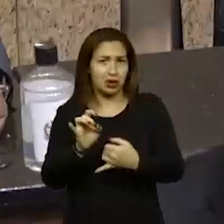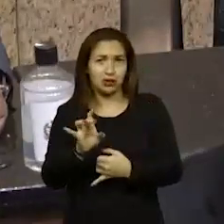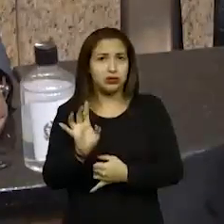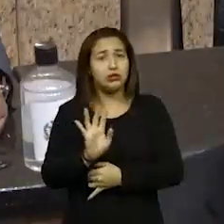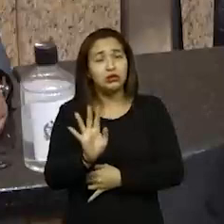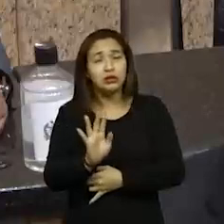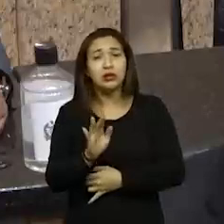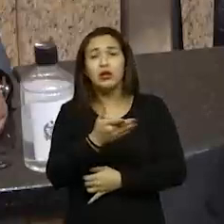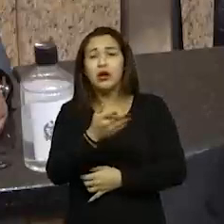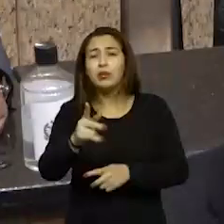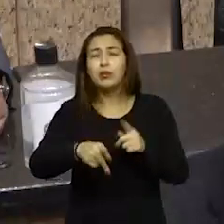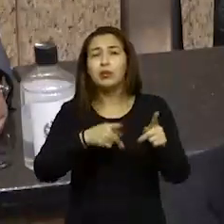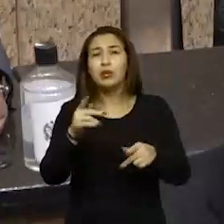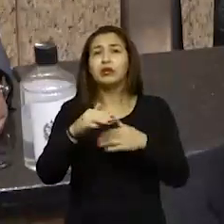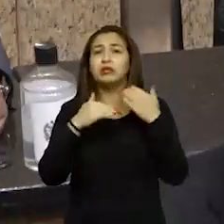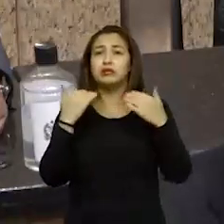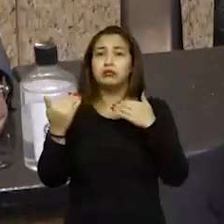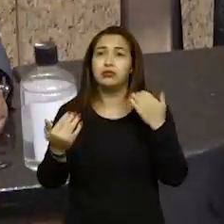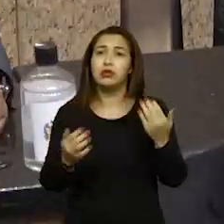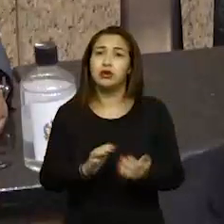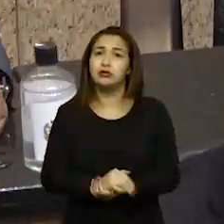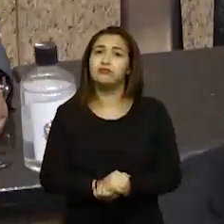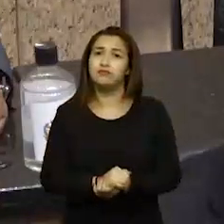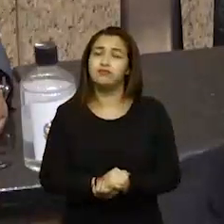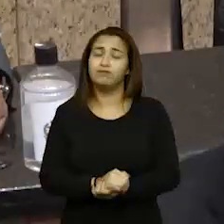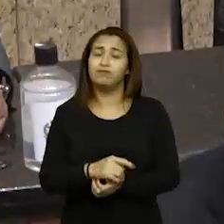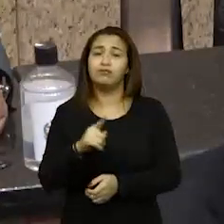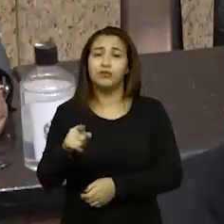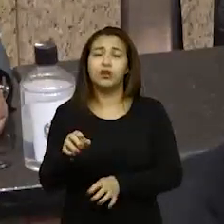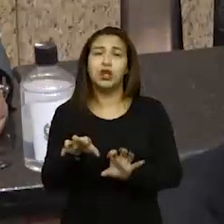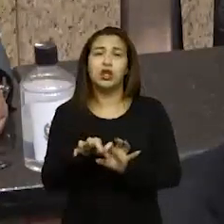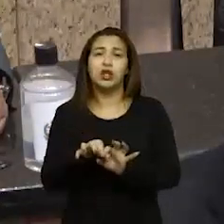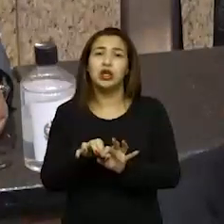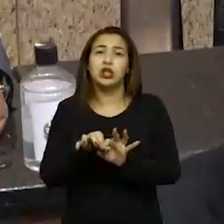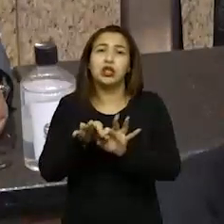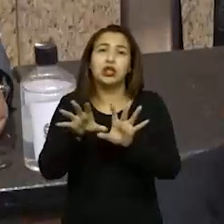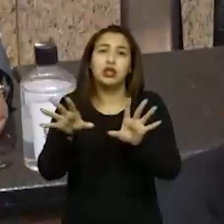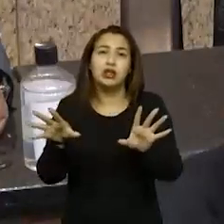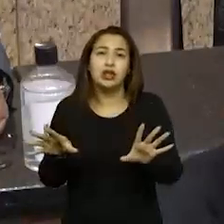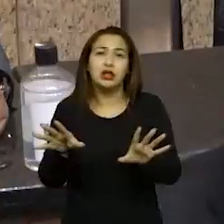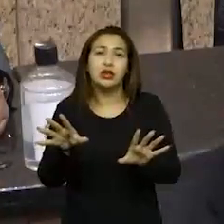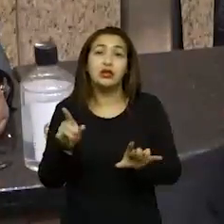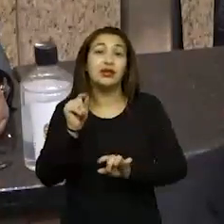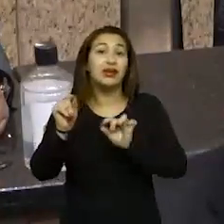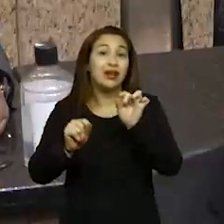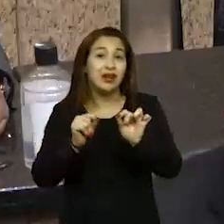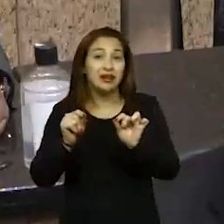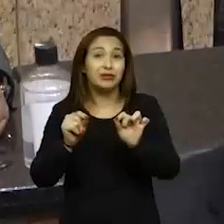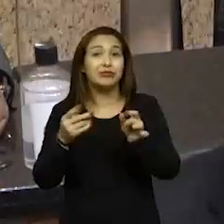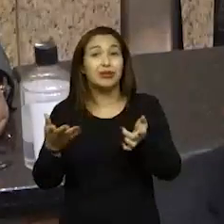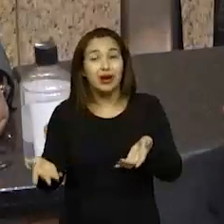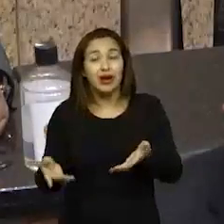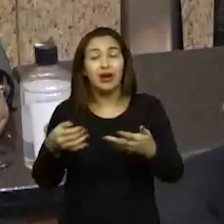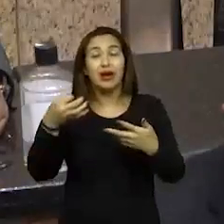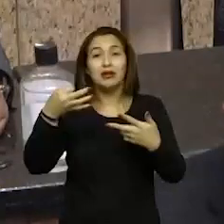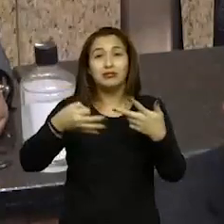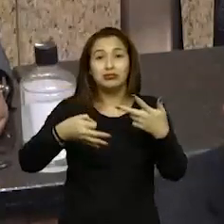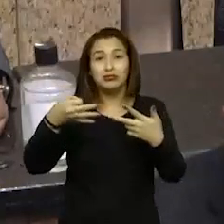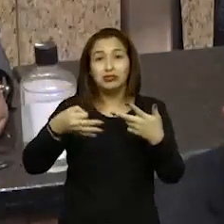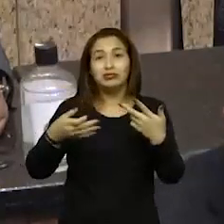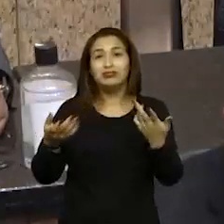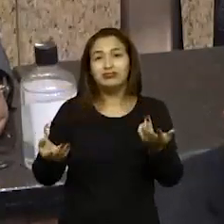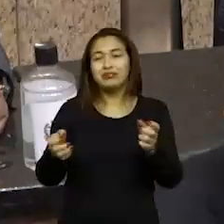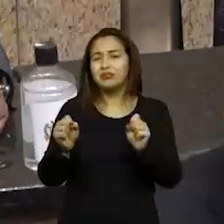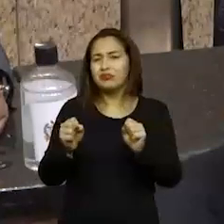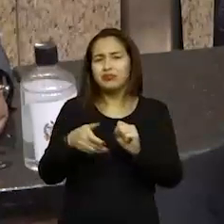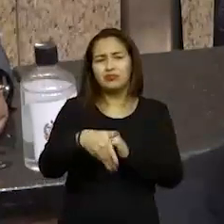estão morrendo, e morrendo com uma autorização para o assassino de poder matar